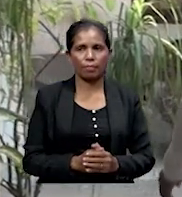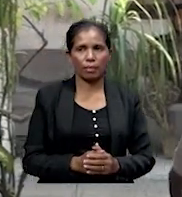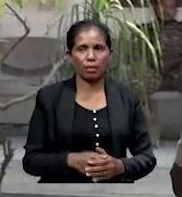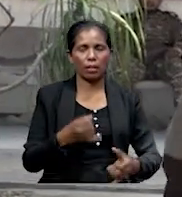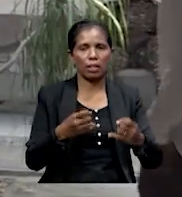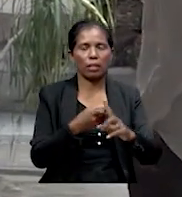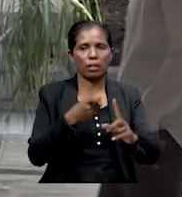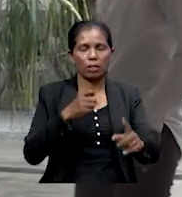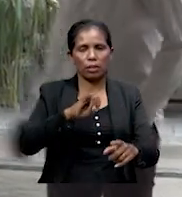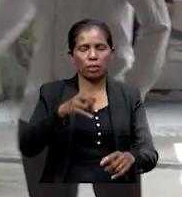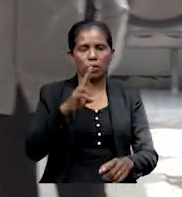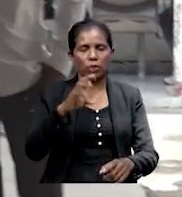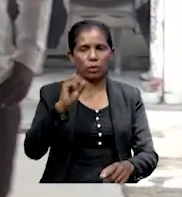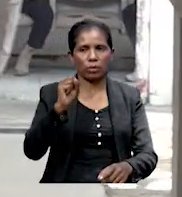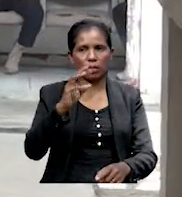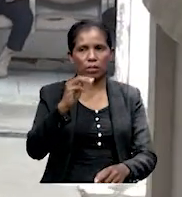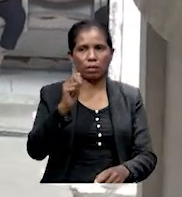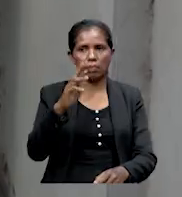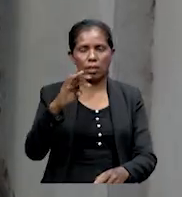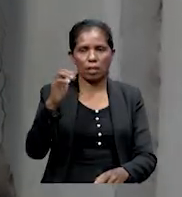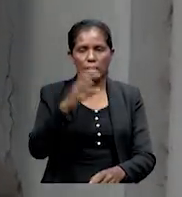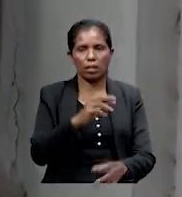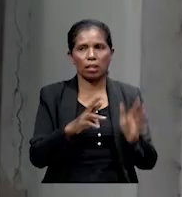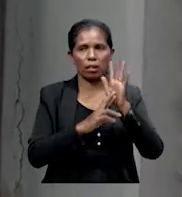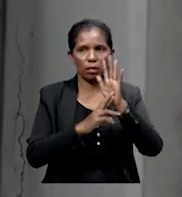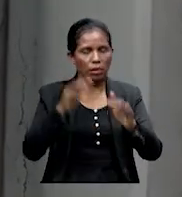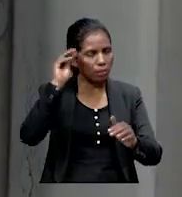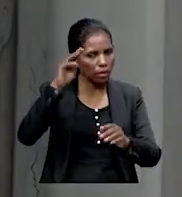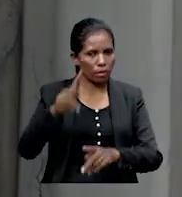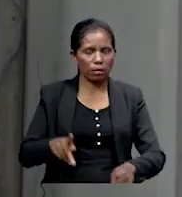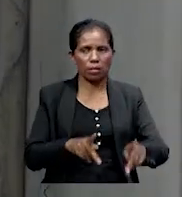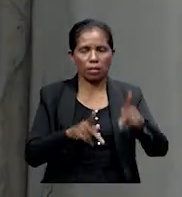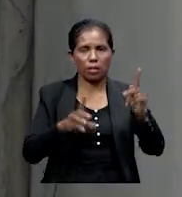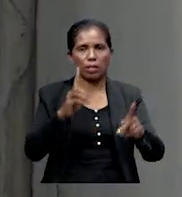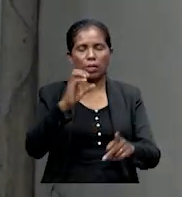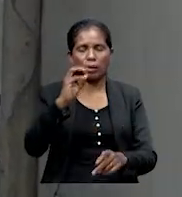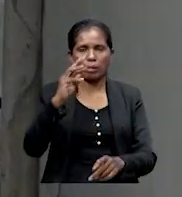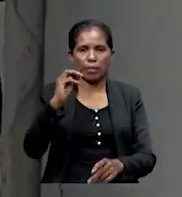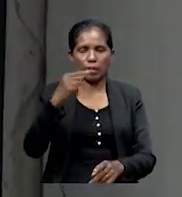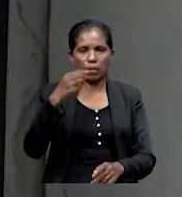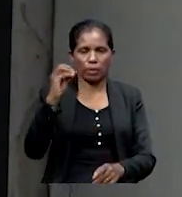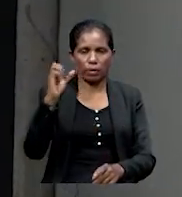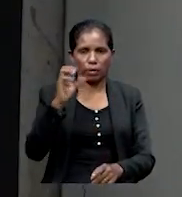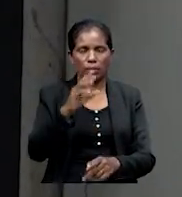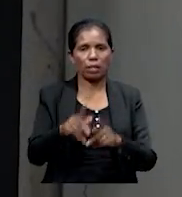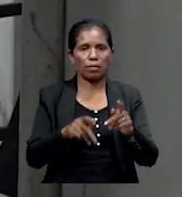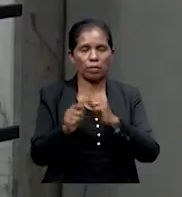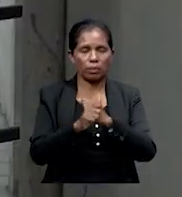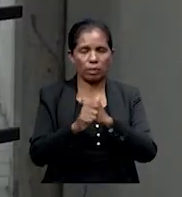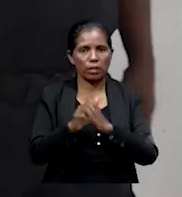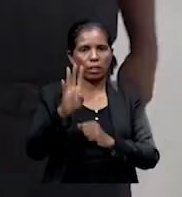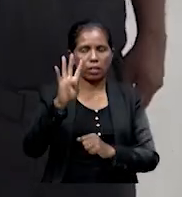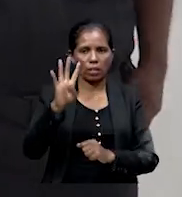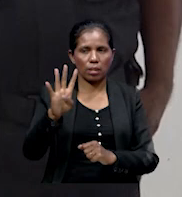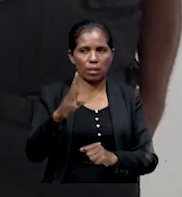preside husi juiz singular Maria Salona, representante do Ministério Público Domingos Barreto, enquanto suspeito na Inhatne retan